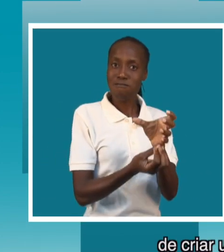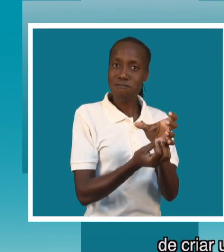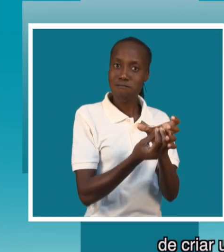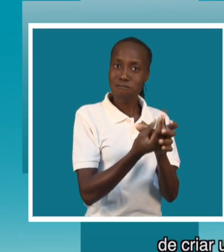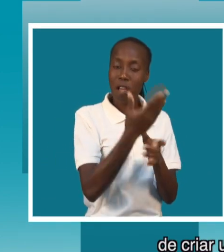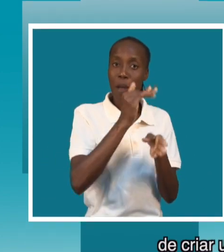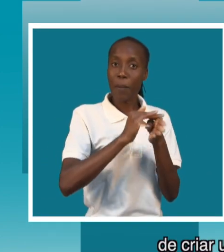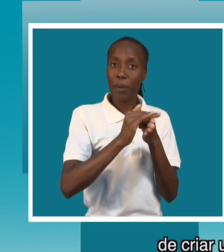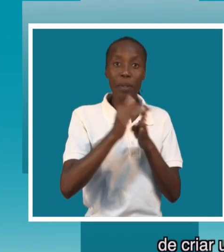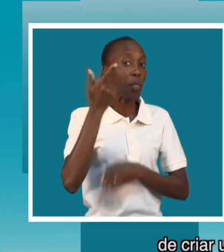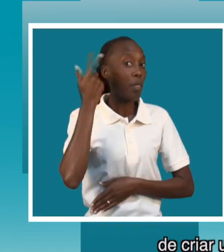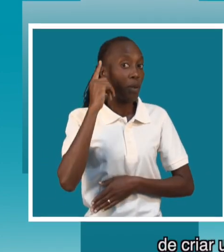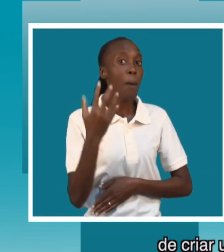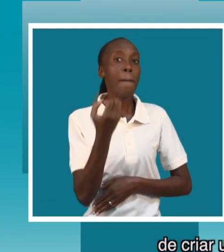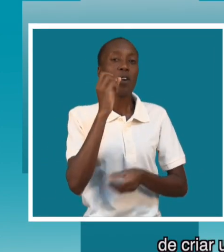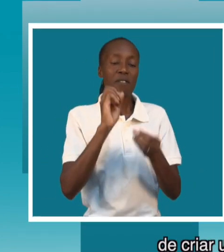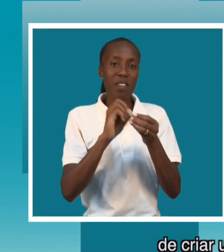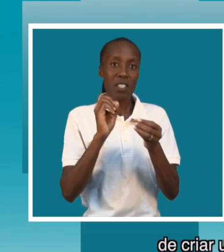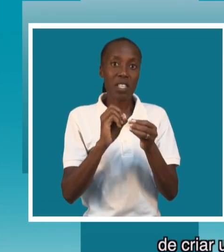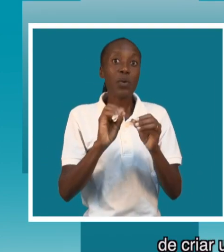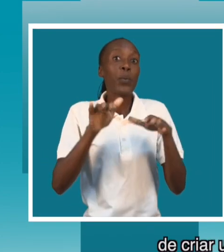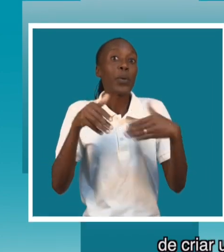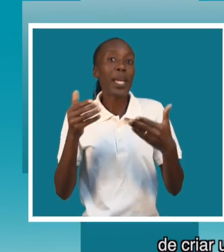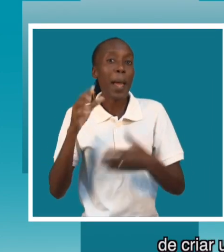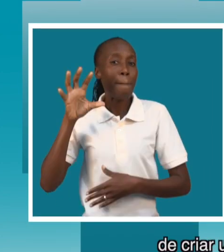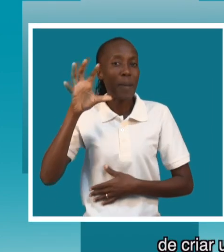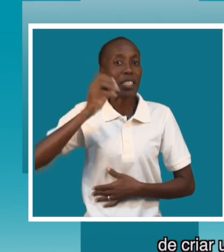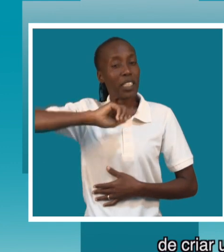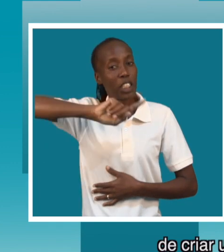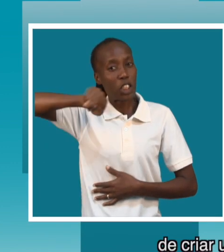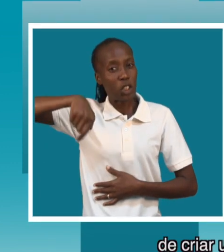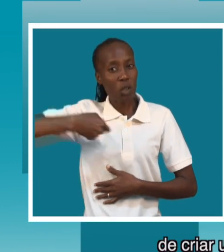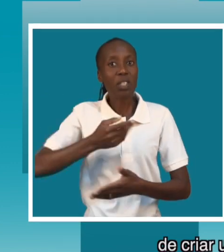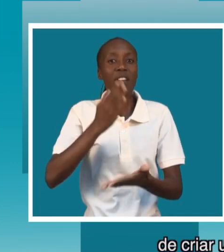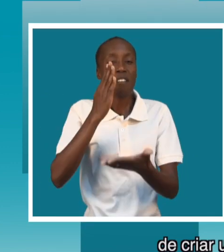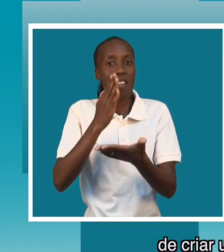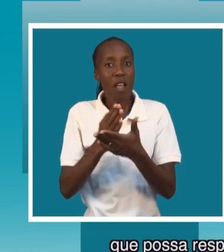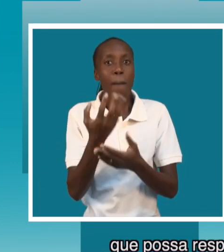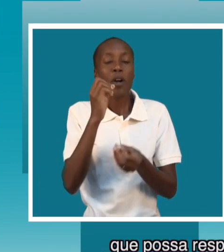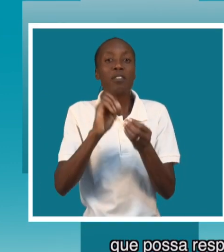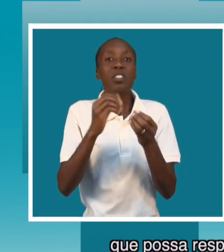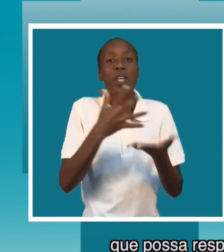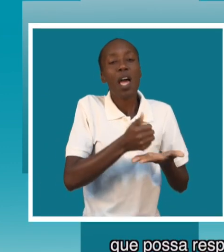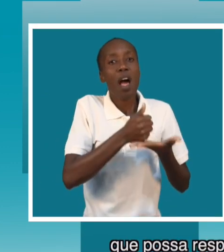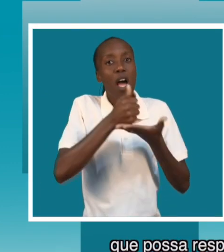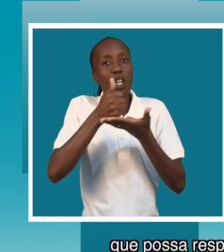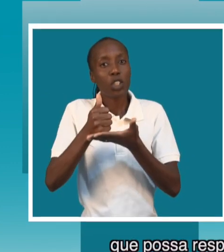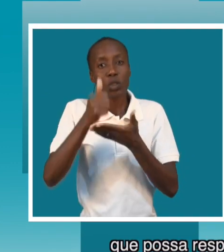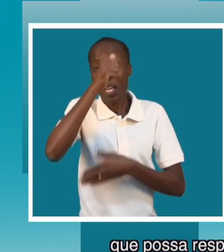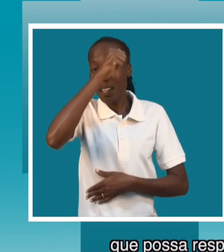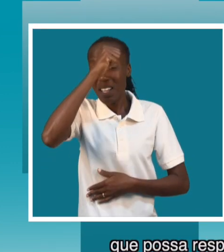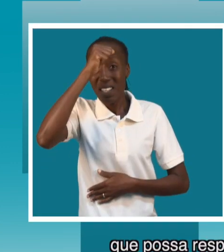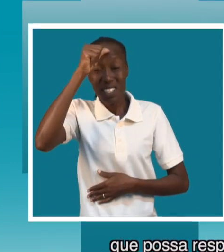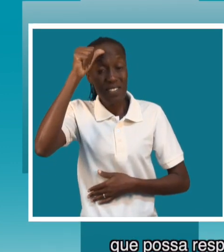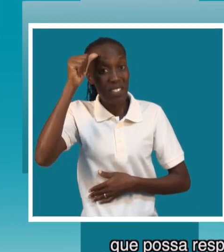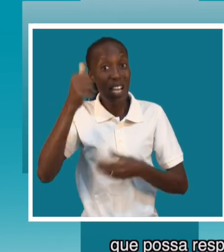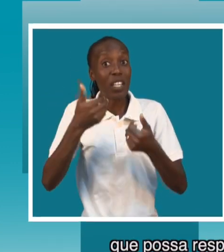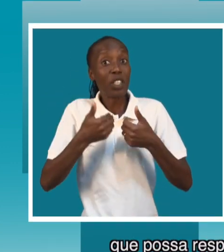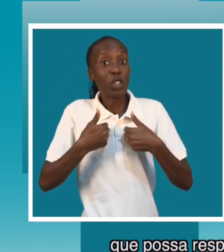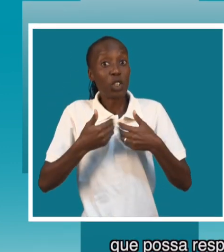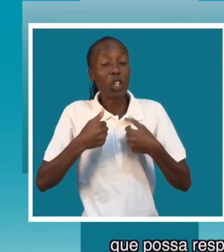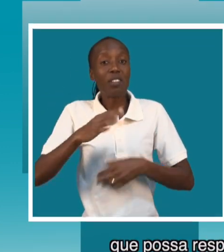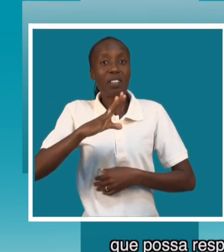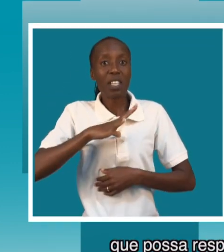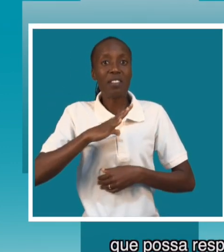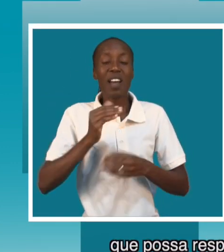de criar um aplicativo que na verdade se enquadre a realidade do nosso país atual, que possa responder a essas dificuldades que